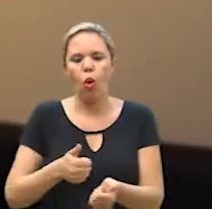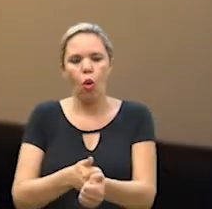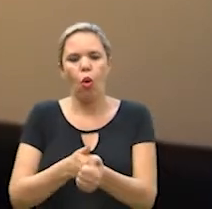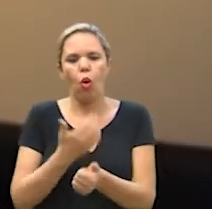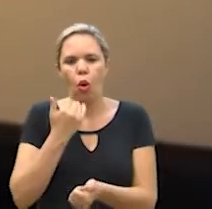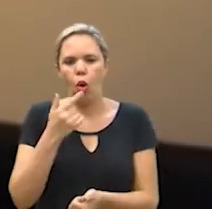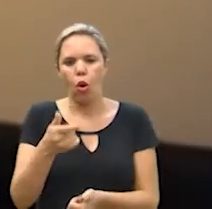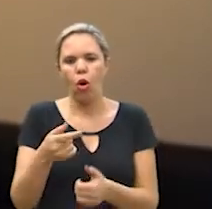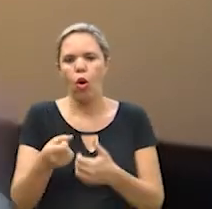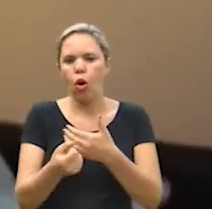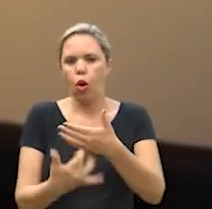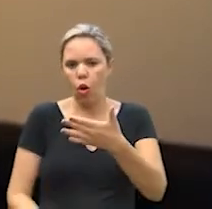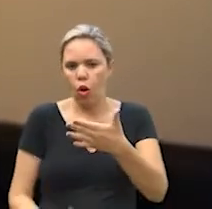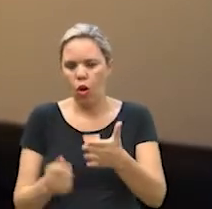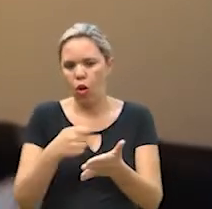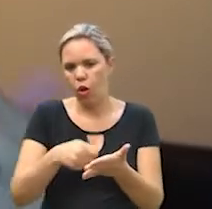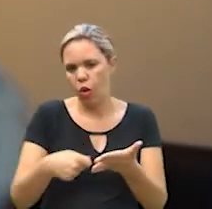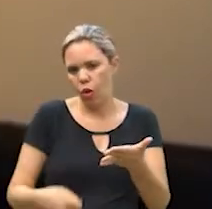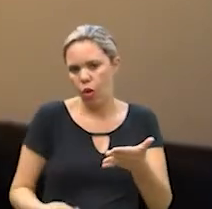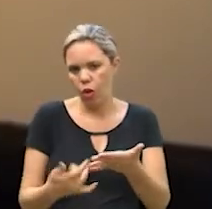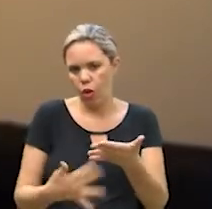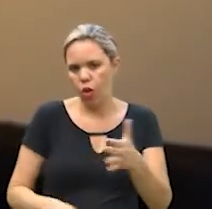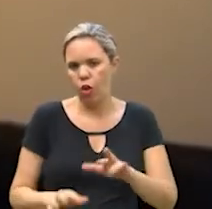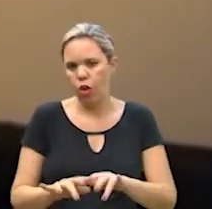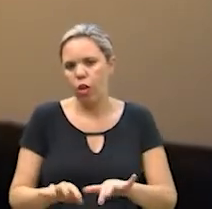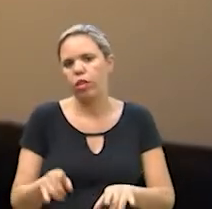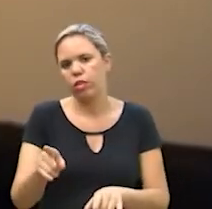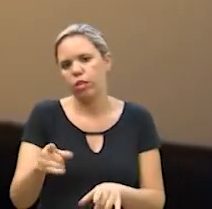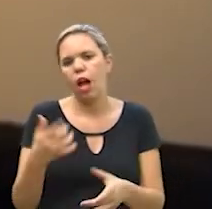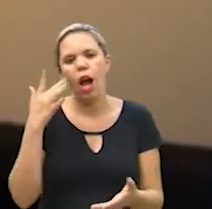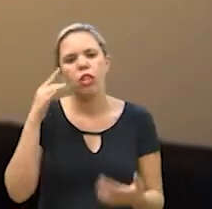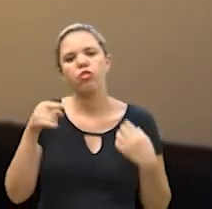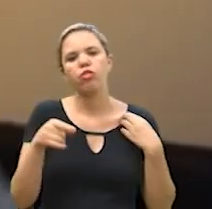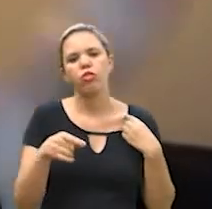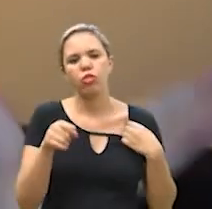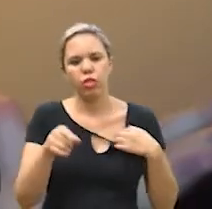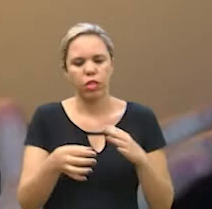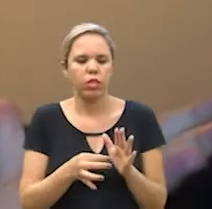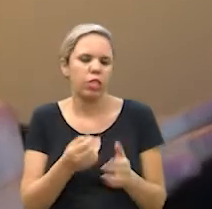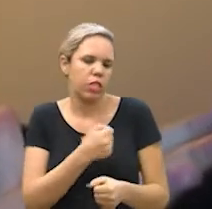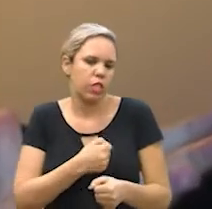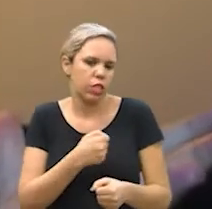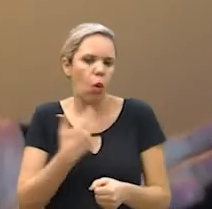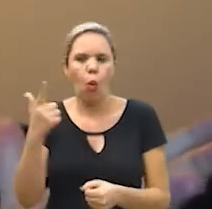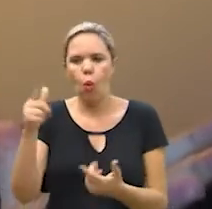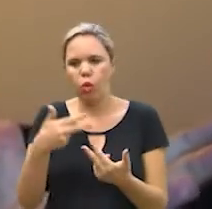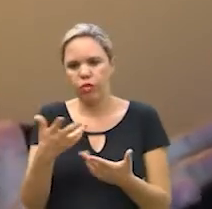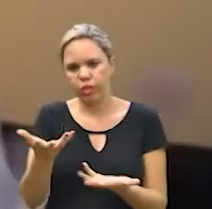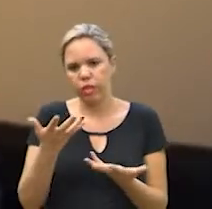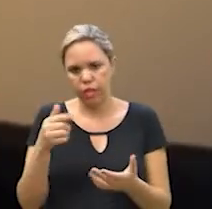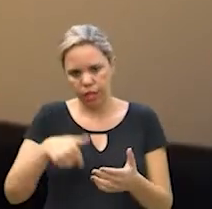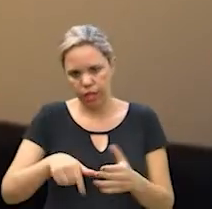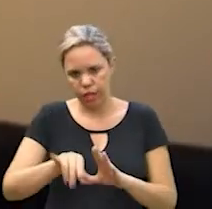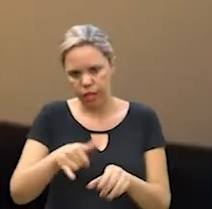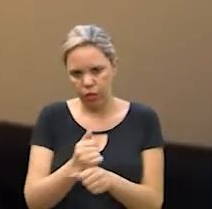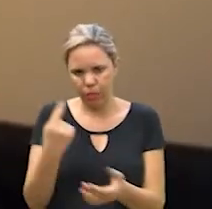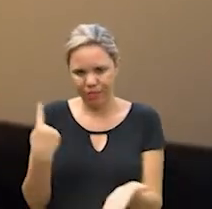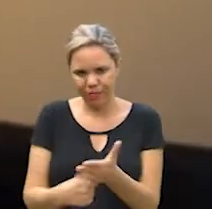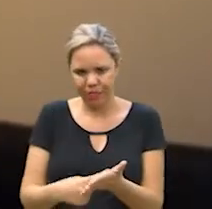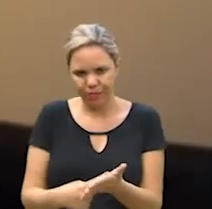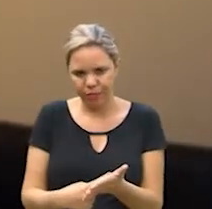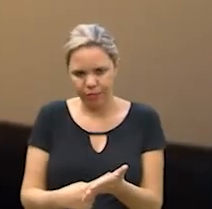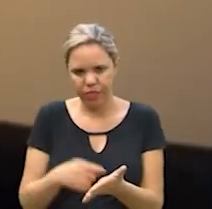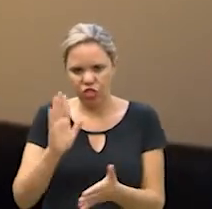petiscos? Deixa aí nos comentários. Deixa aí o que você achou também dessa receita ou se quer que eu faça alguma outra aqui no canal.